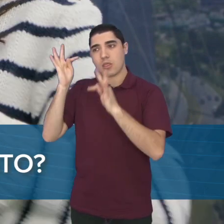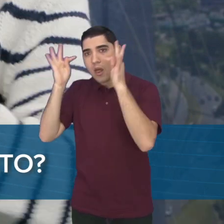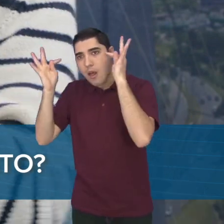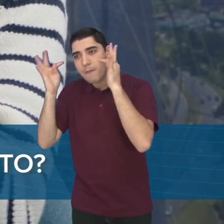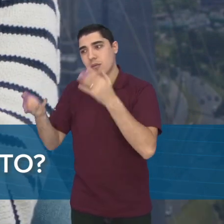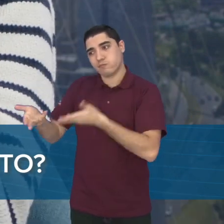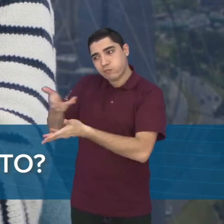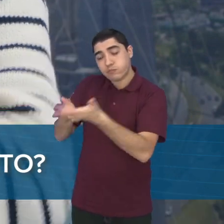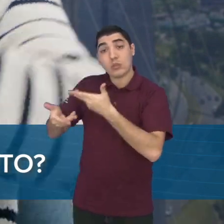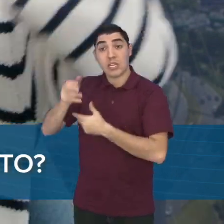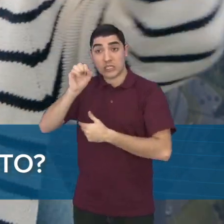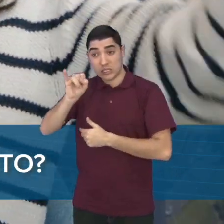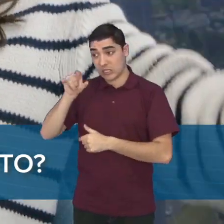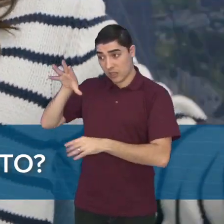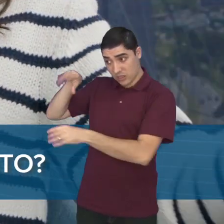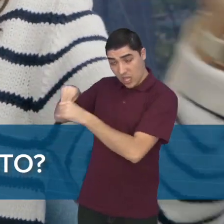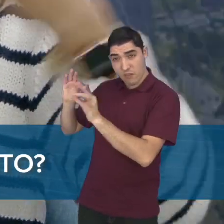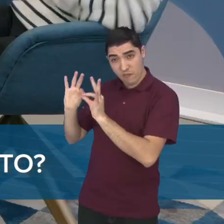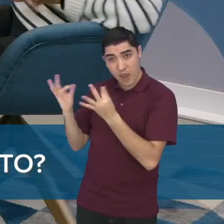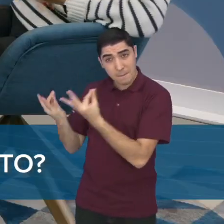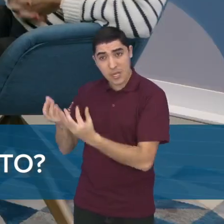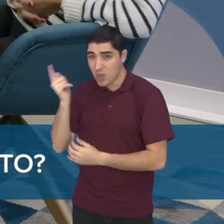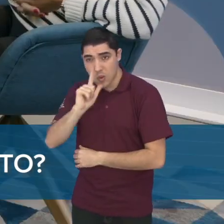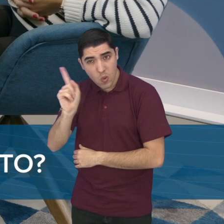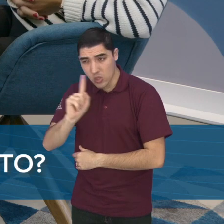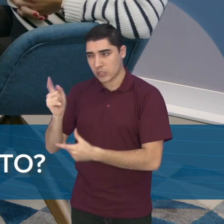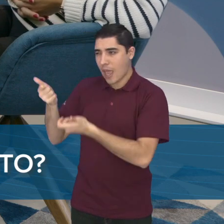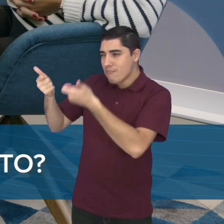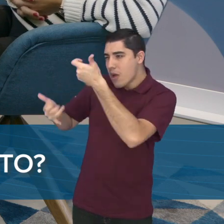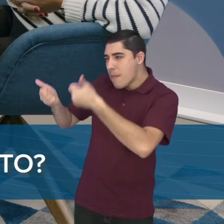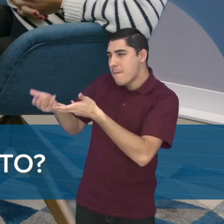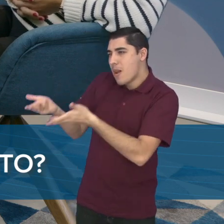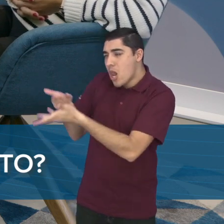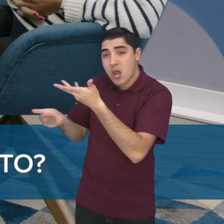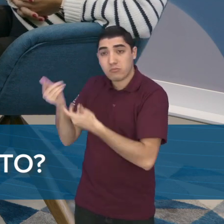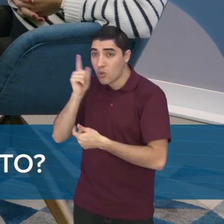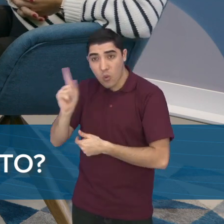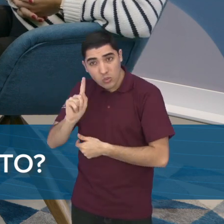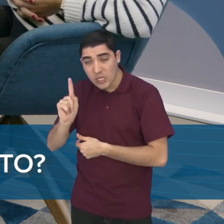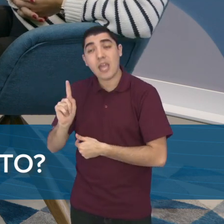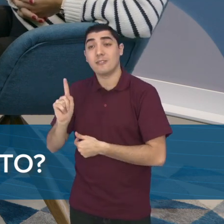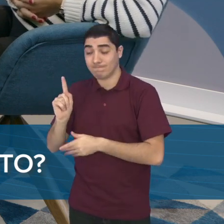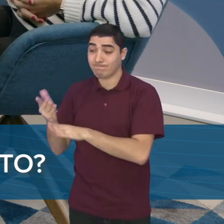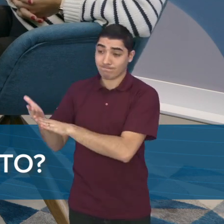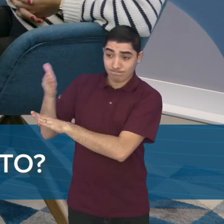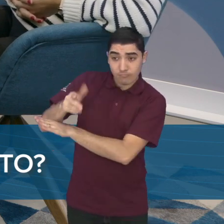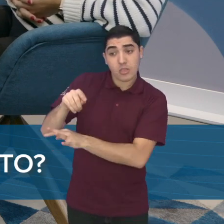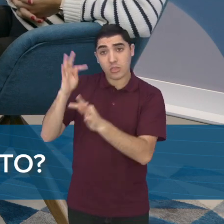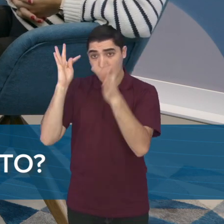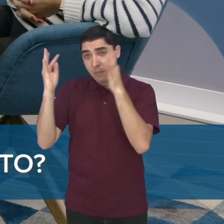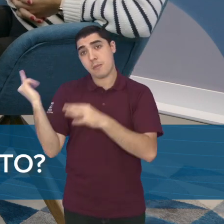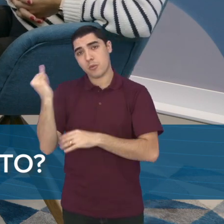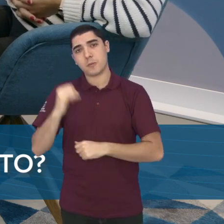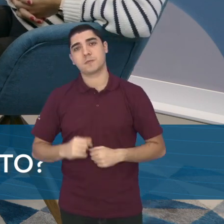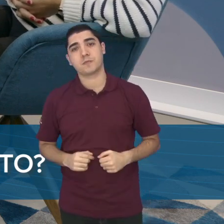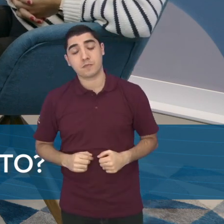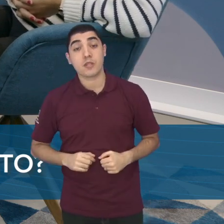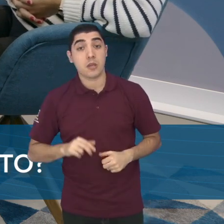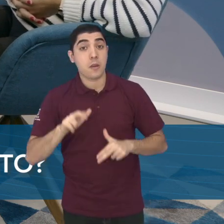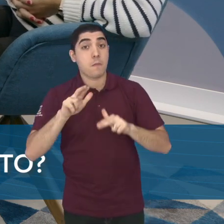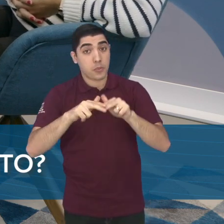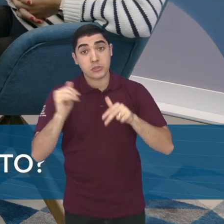porque se ela não consegue falar, talvez, né, vire isso de uma forma muito grande também. Sim, a rede de apoio, né, e a importância dessas pessoas